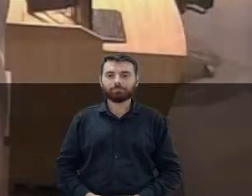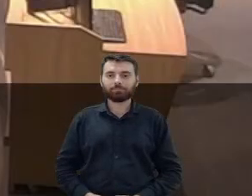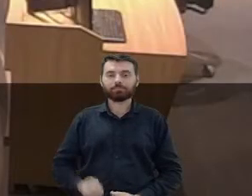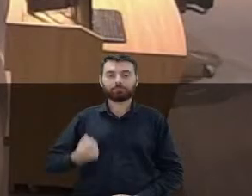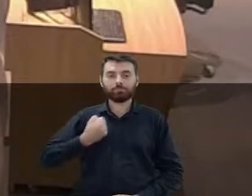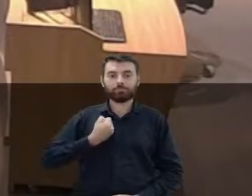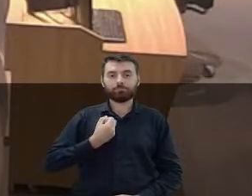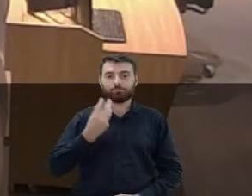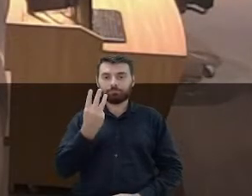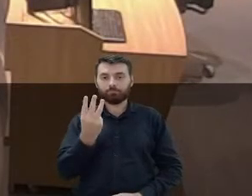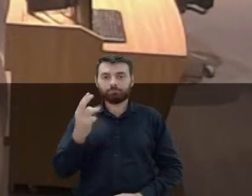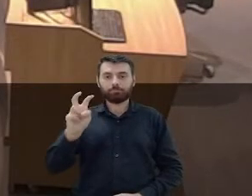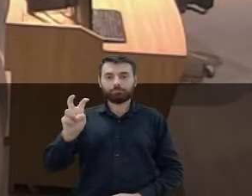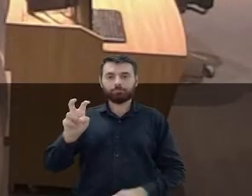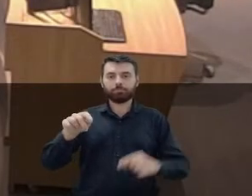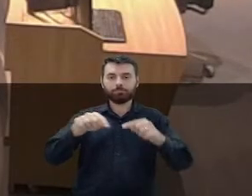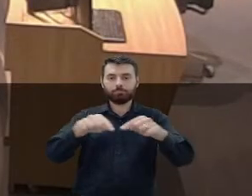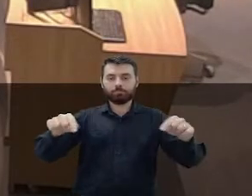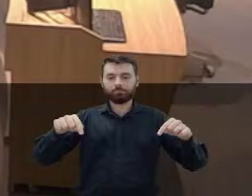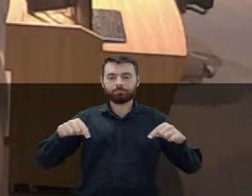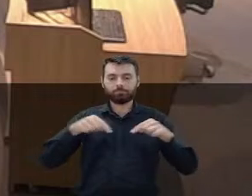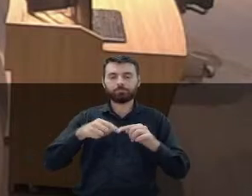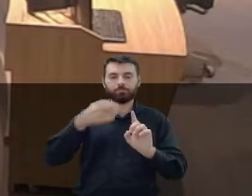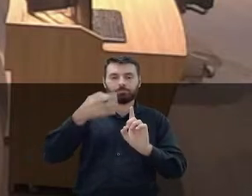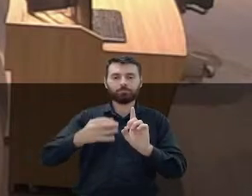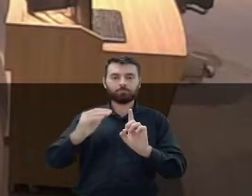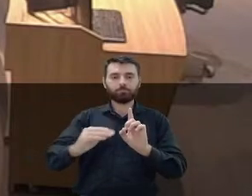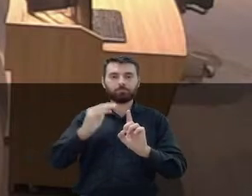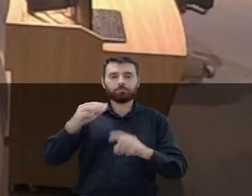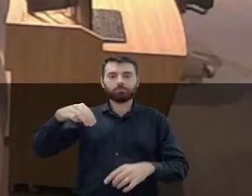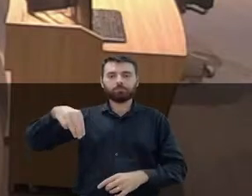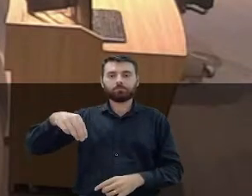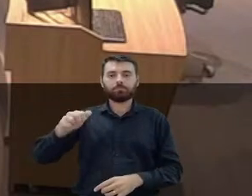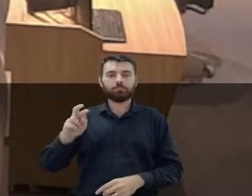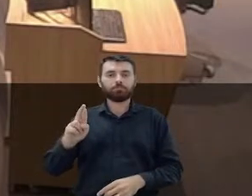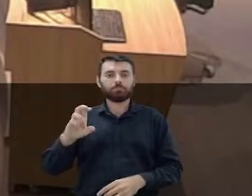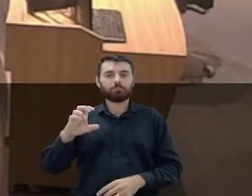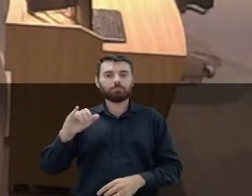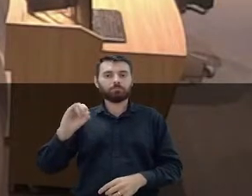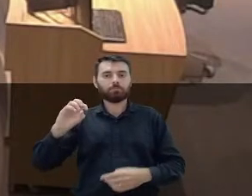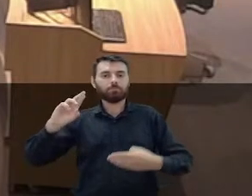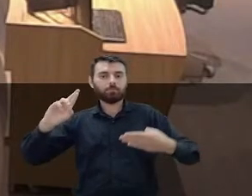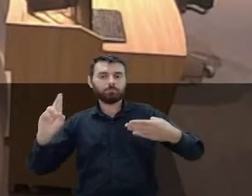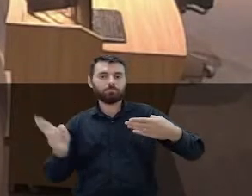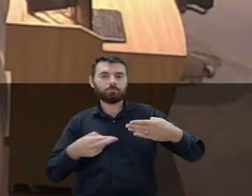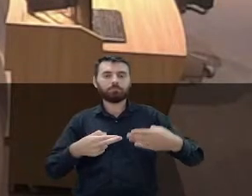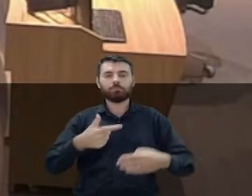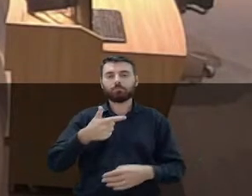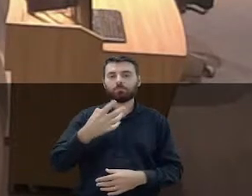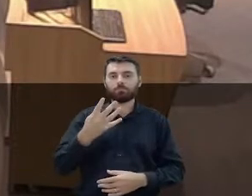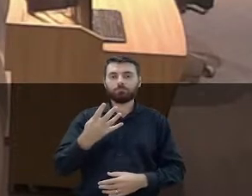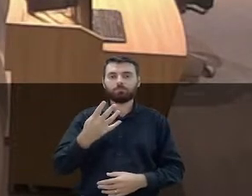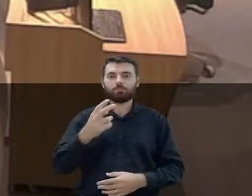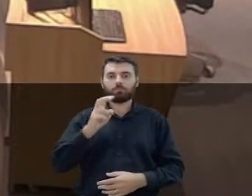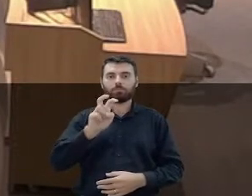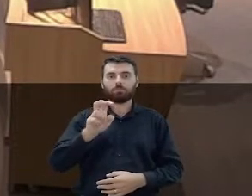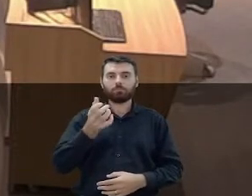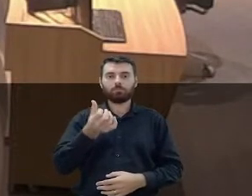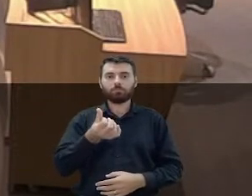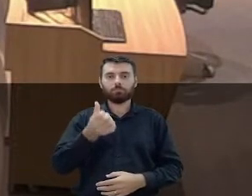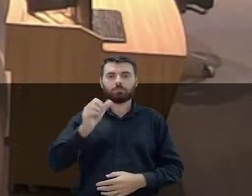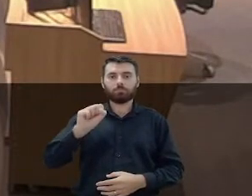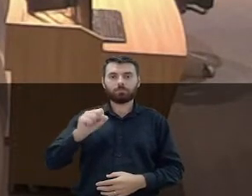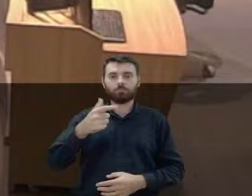Número 35, da sala do desembargador Márcio Vasques Tibal de Almeida, recurso ordinário 24.568,